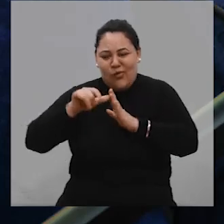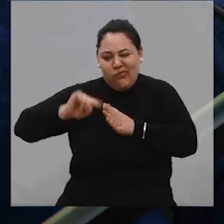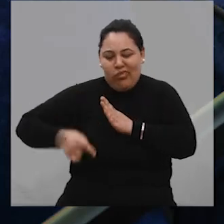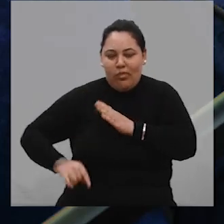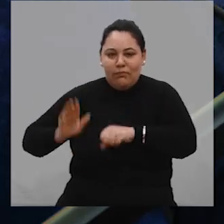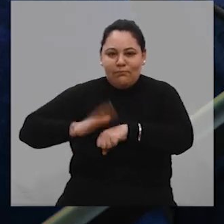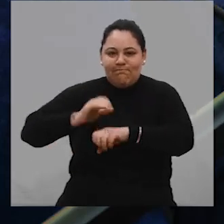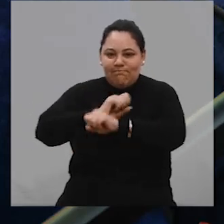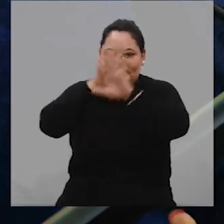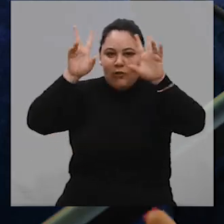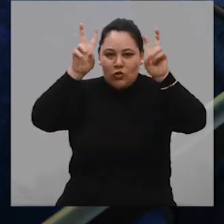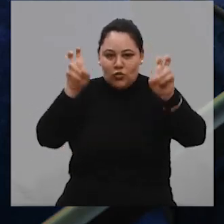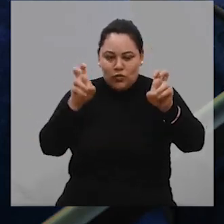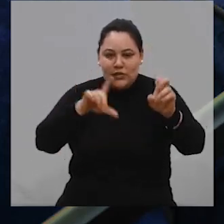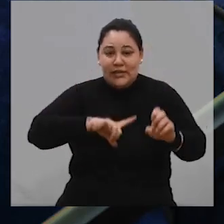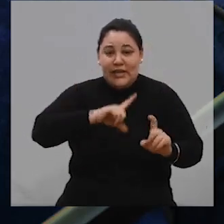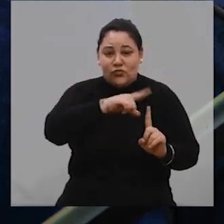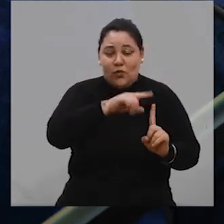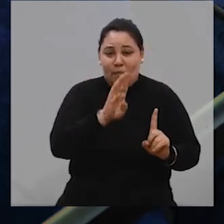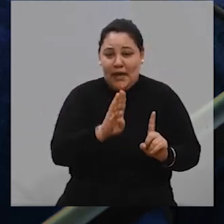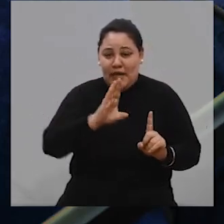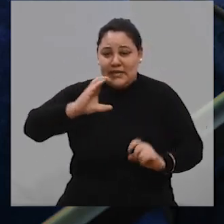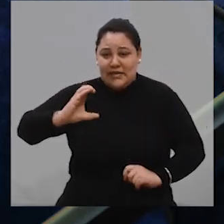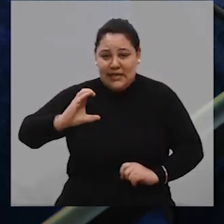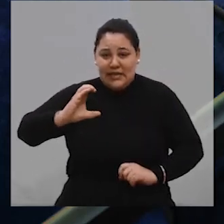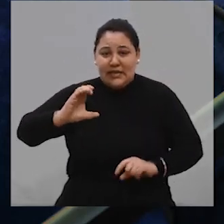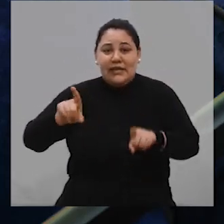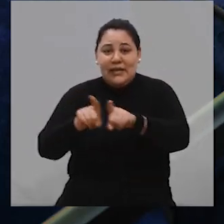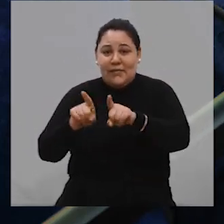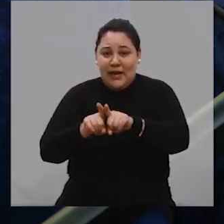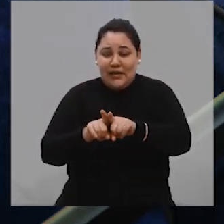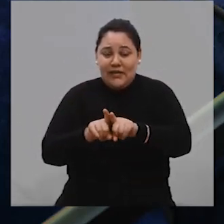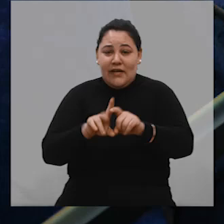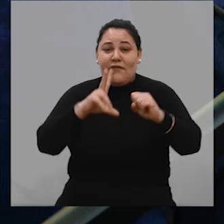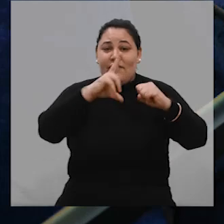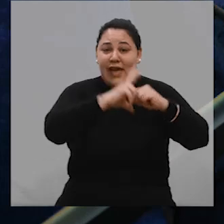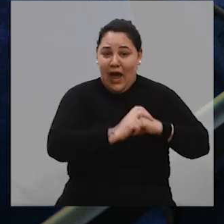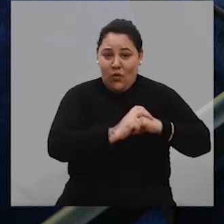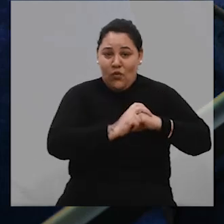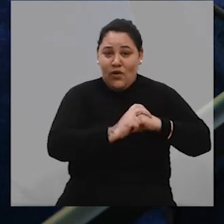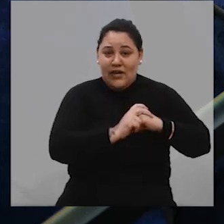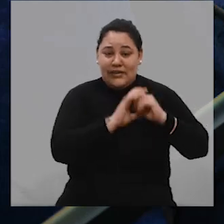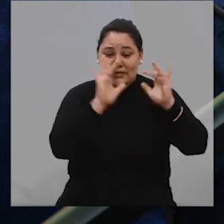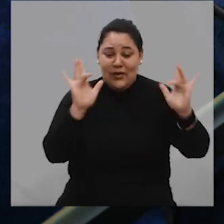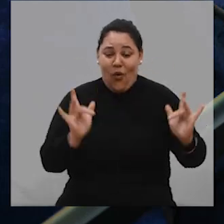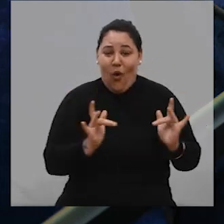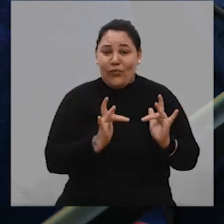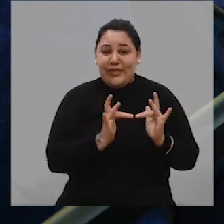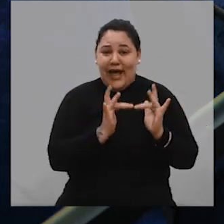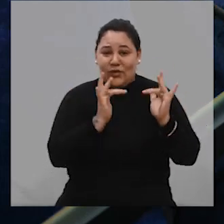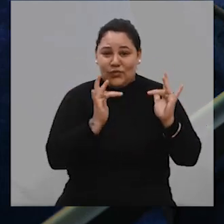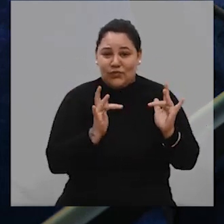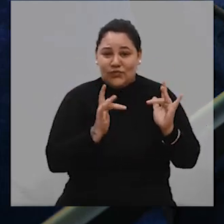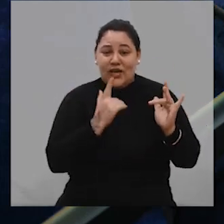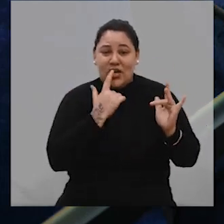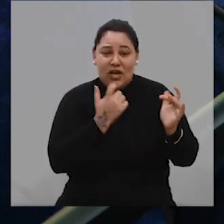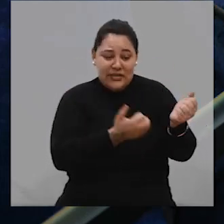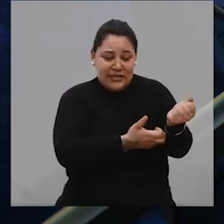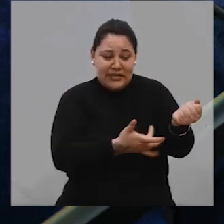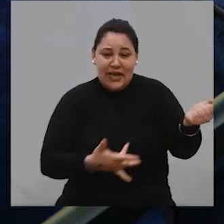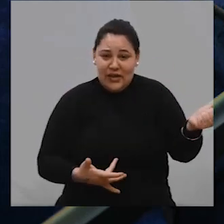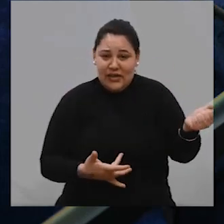A hepatite B e a hepatite C também são hepatites virais e essa transmissão ela se dá por contato de sangue